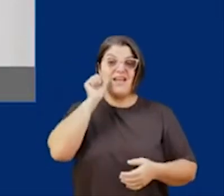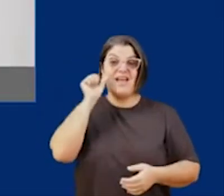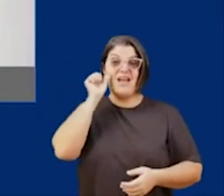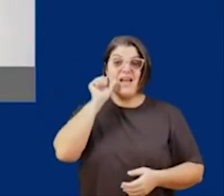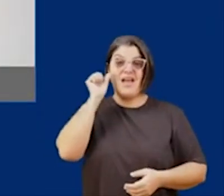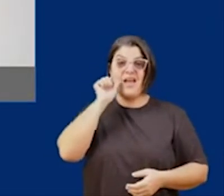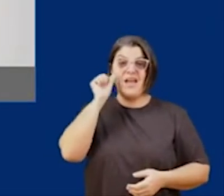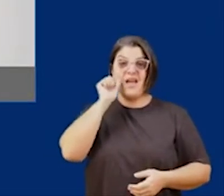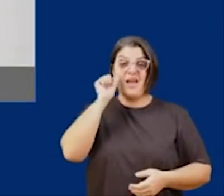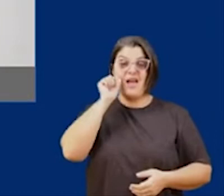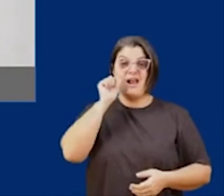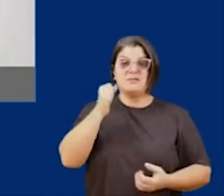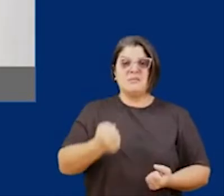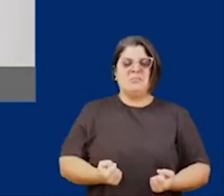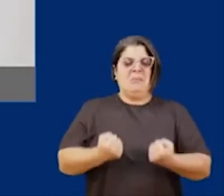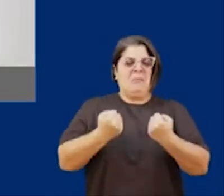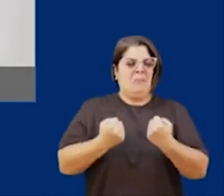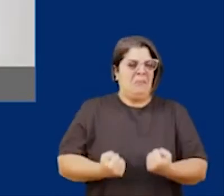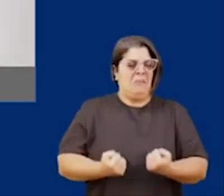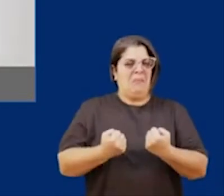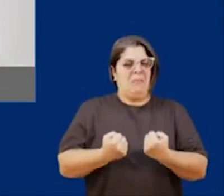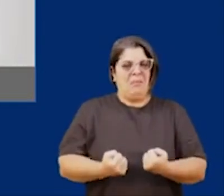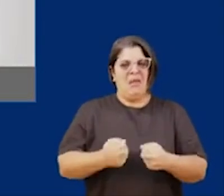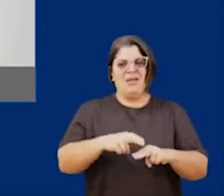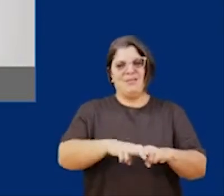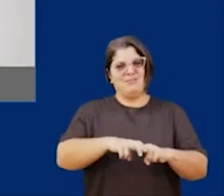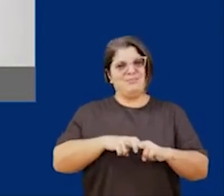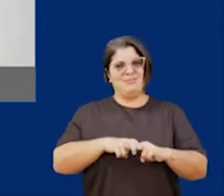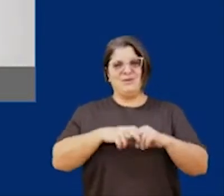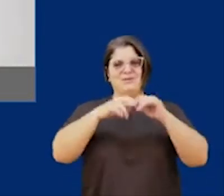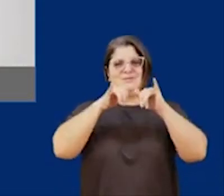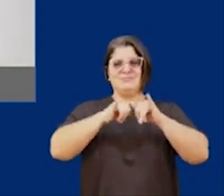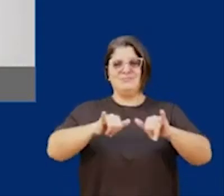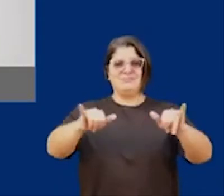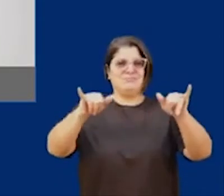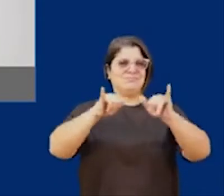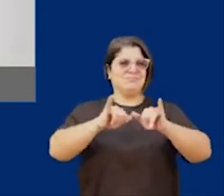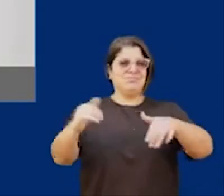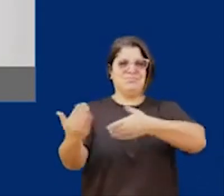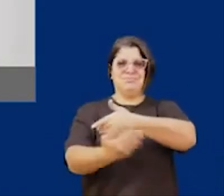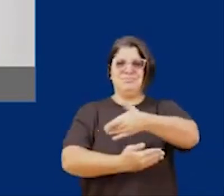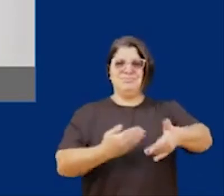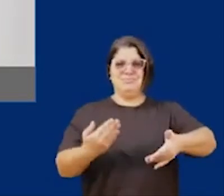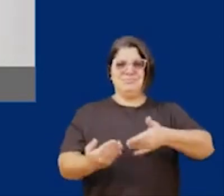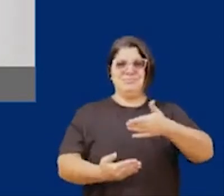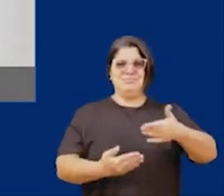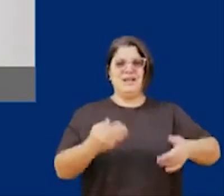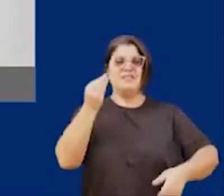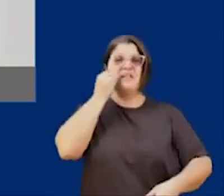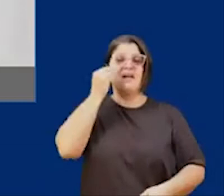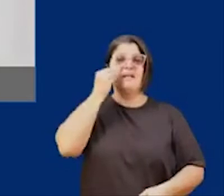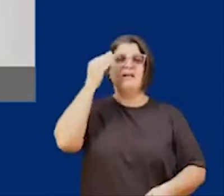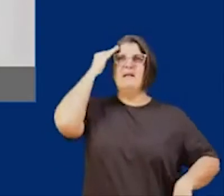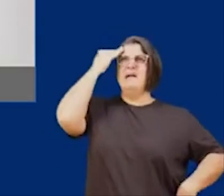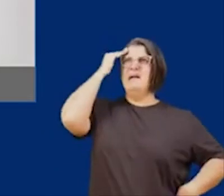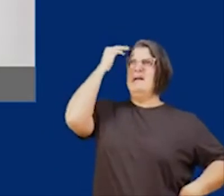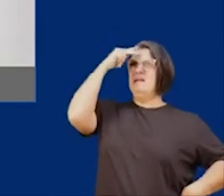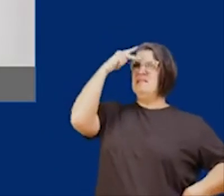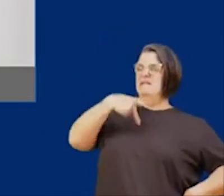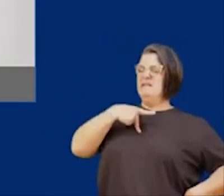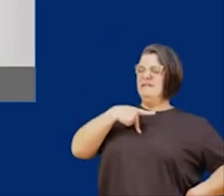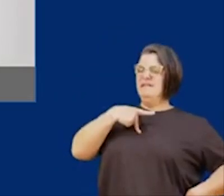na sobrecarga, por isso que elas não compartilham, porque elas estão tentando mesmo se entender. Vê, a primeira coisa que a gente